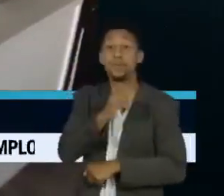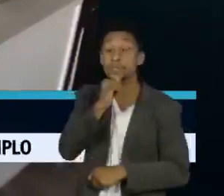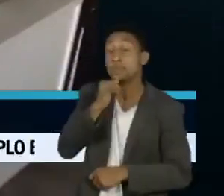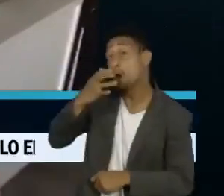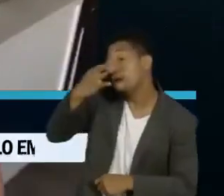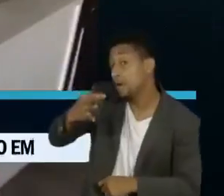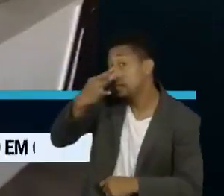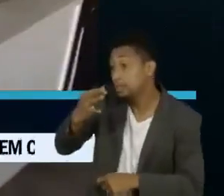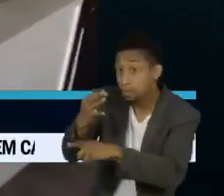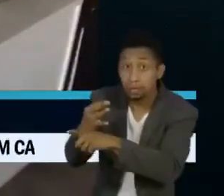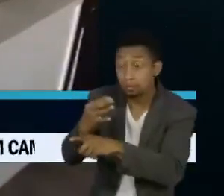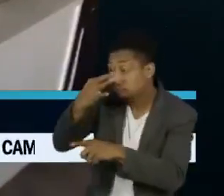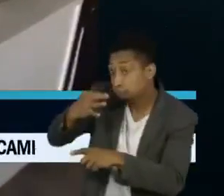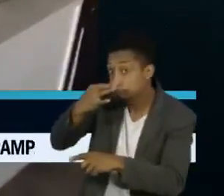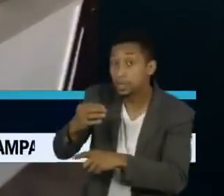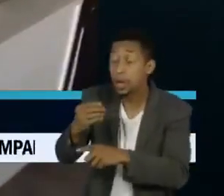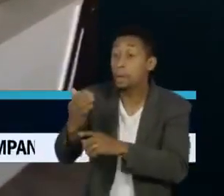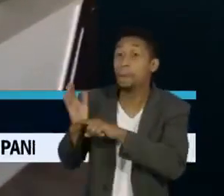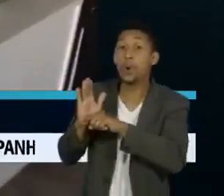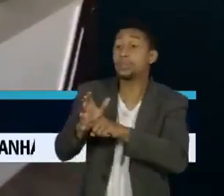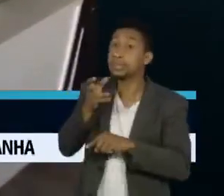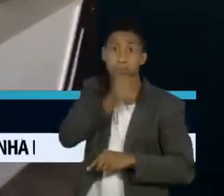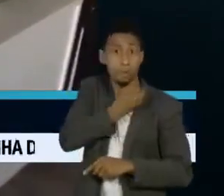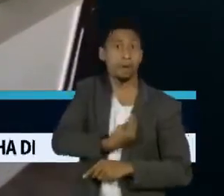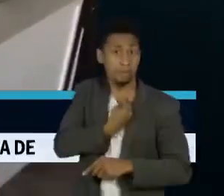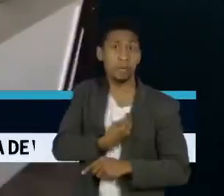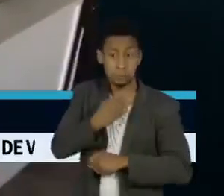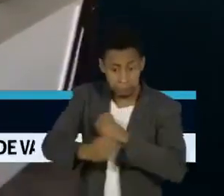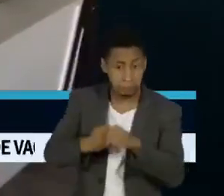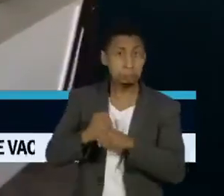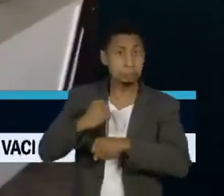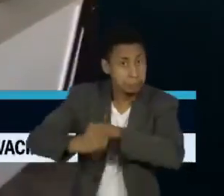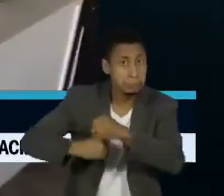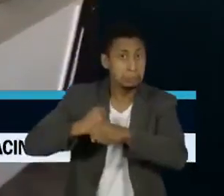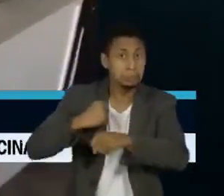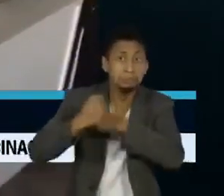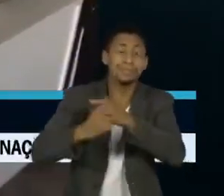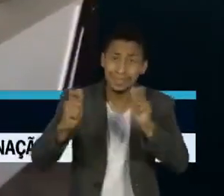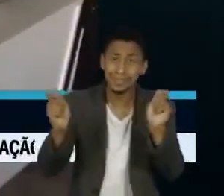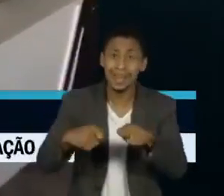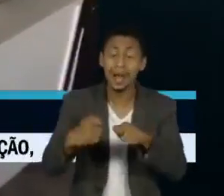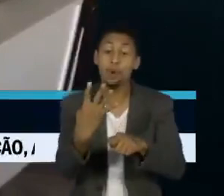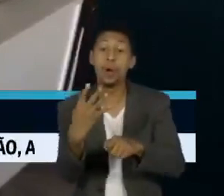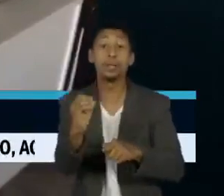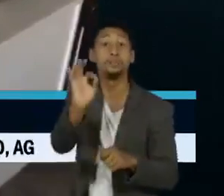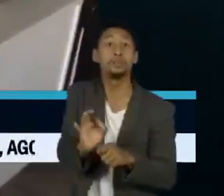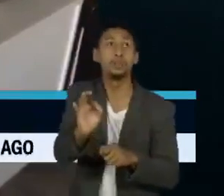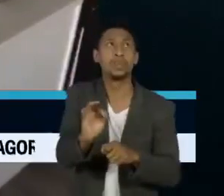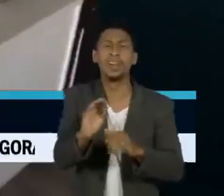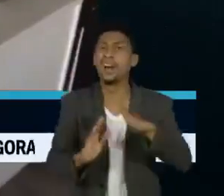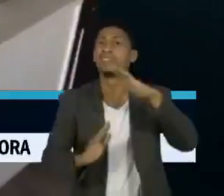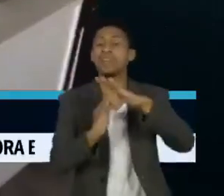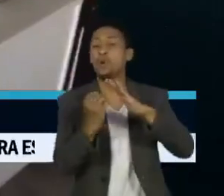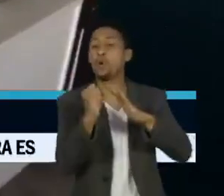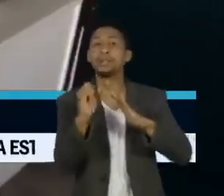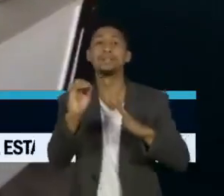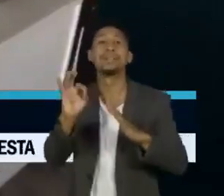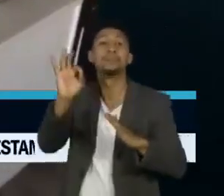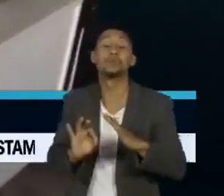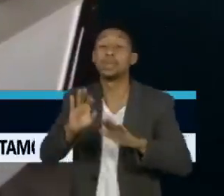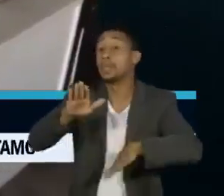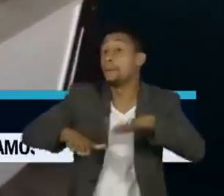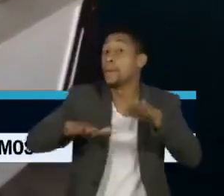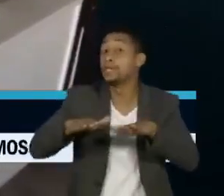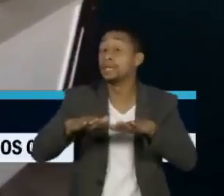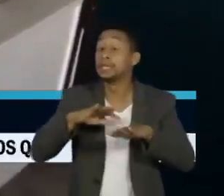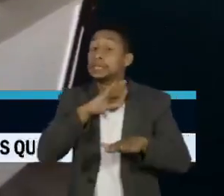muito importante, que mostra que salva vidas todo ano, ela pode variar em eficácia de 40% até 80%, dependendo do que tu tá